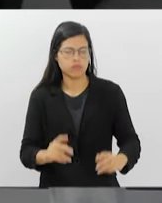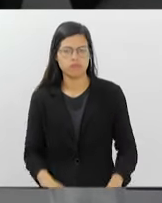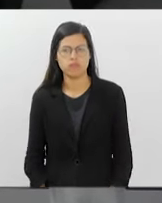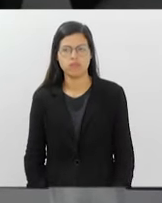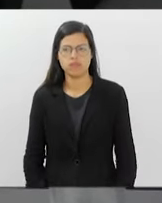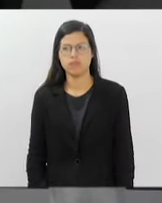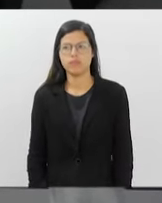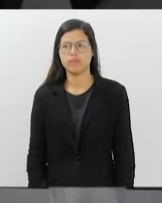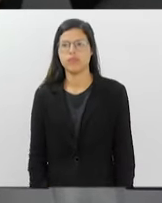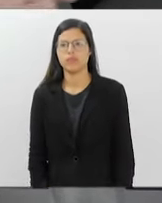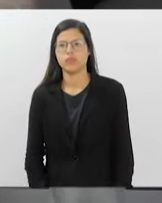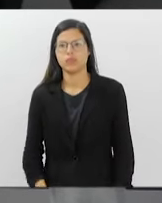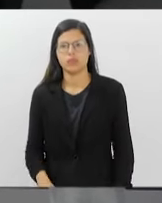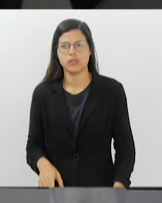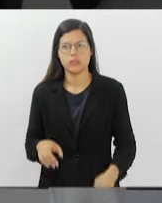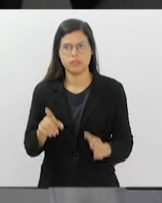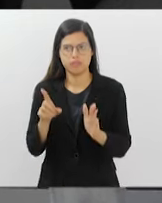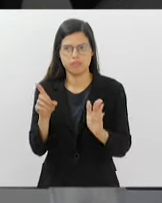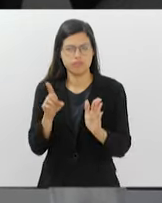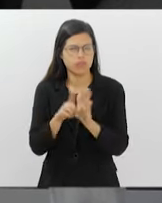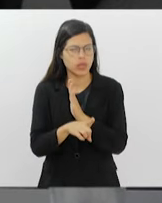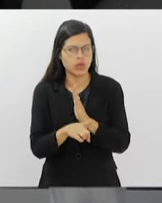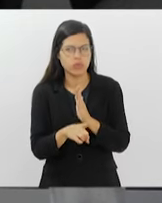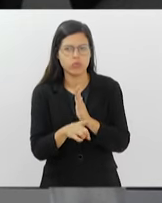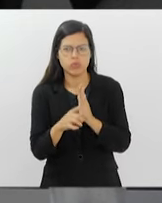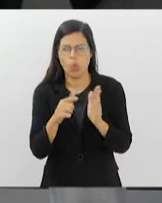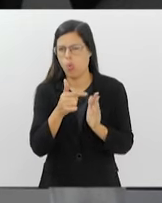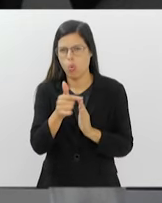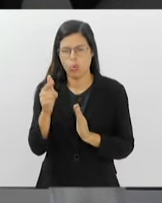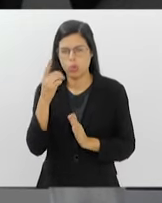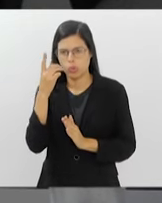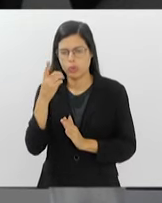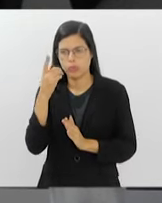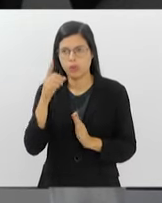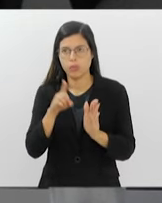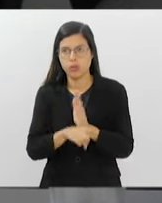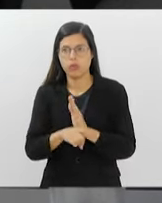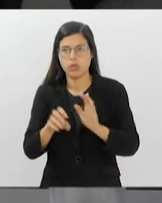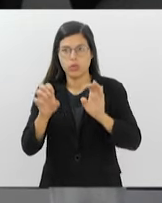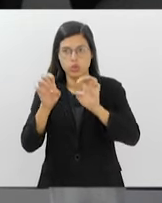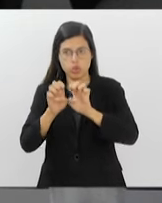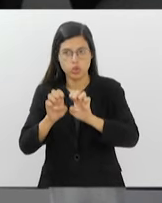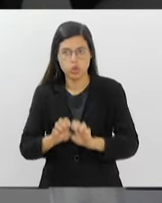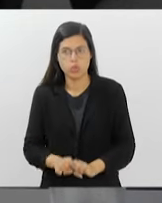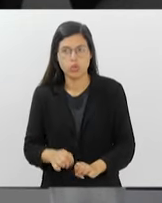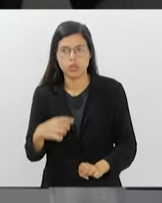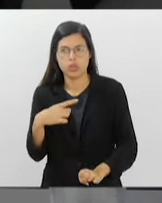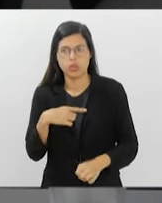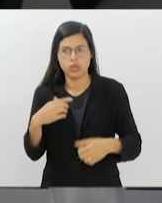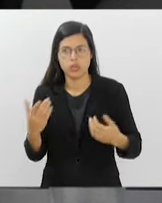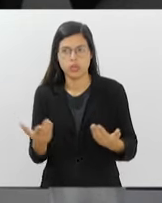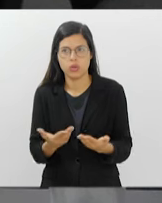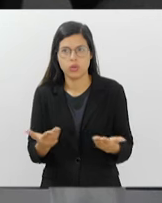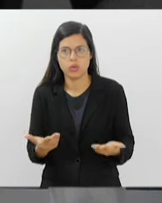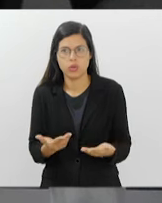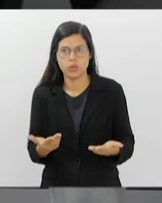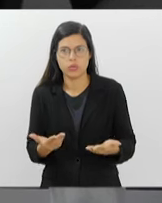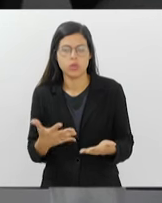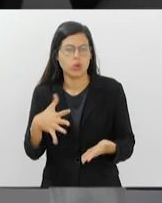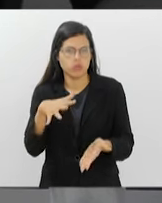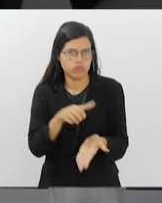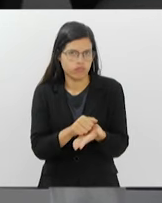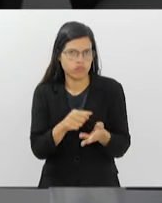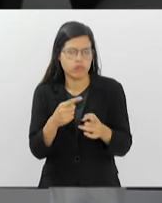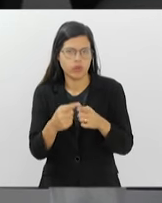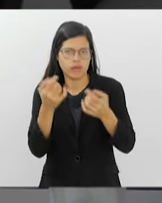senhor perguntou né ou foi perguntado por algum dos outros deputados eh as estruturas Elas têm hoje eu até anotei aqui porque é muita informação